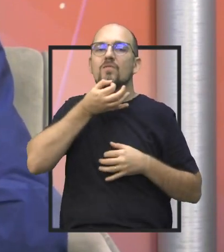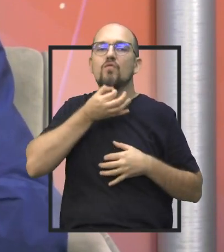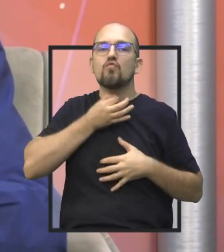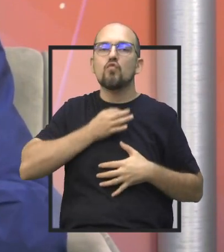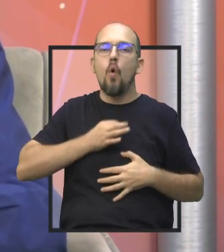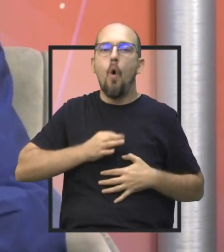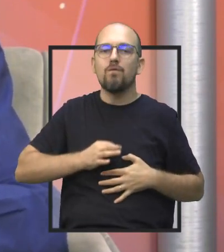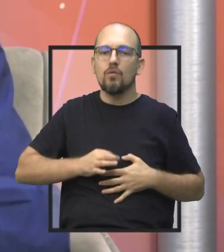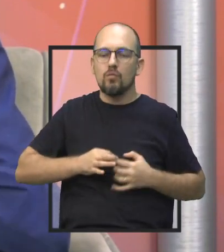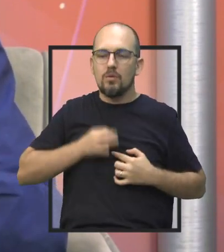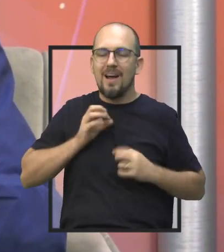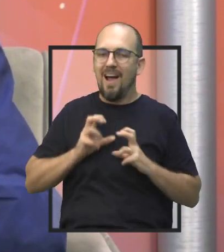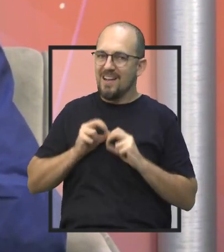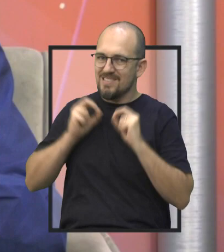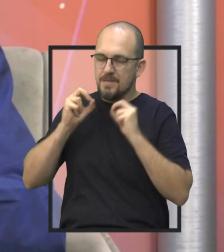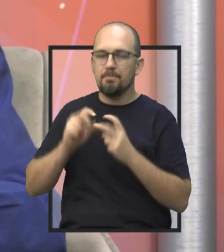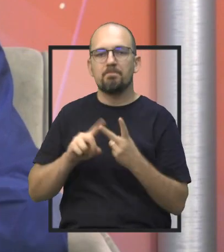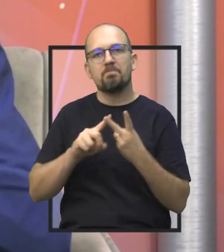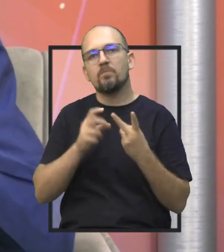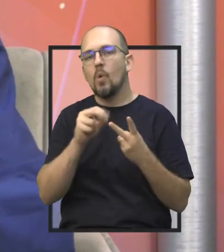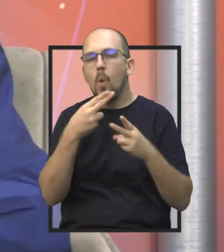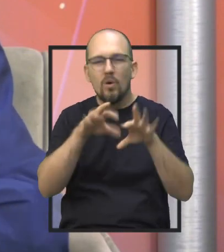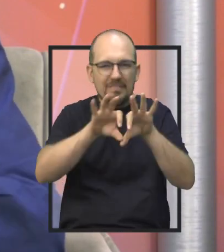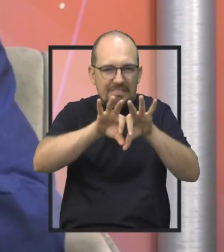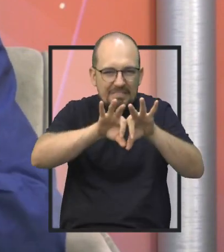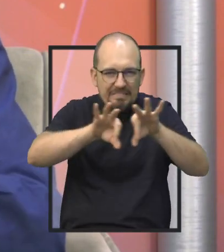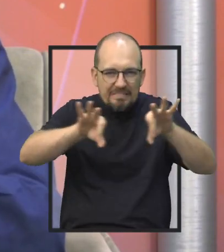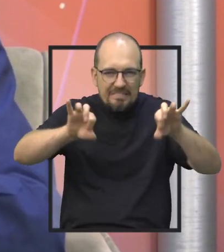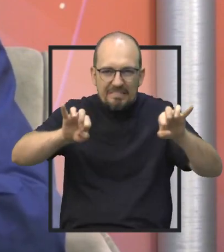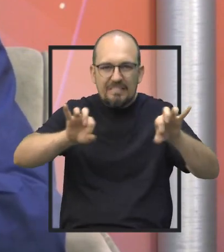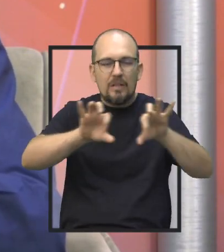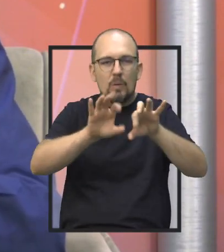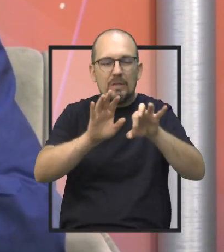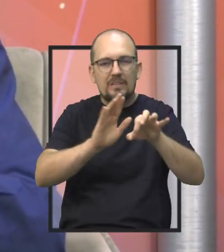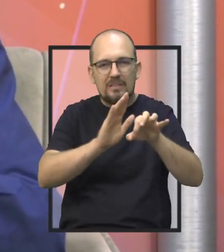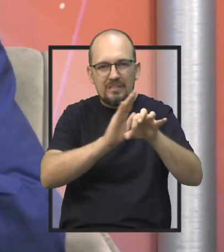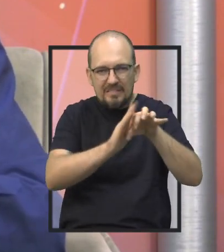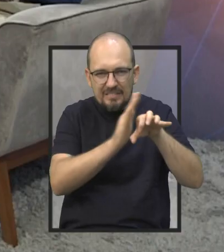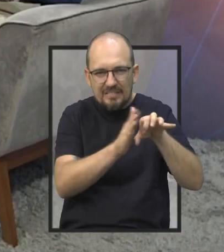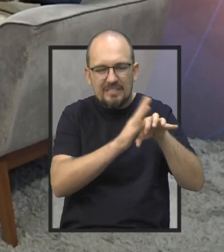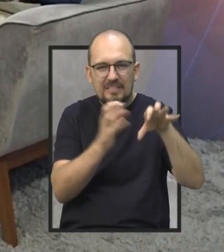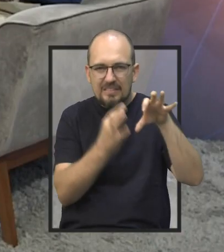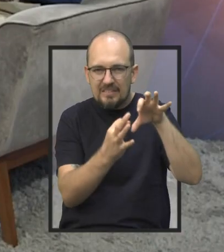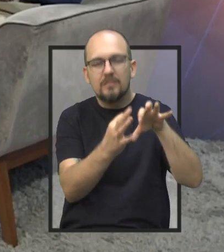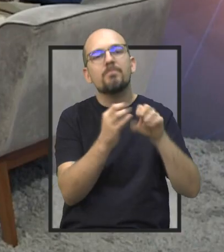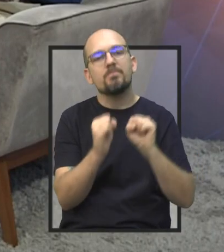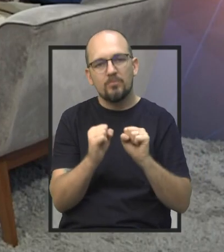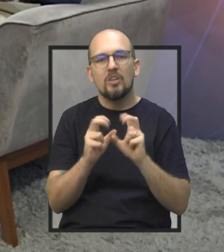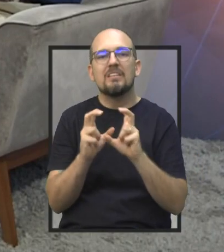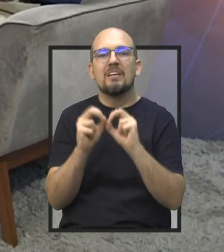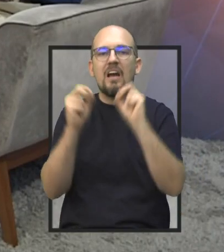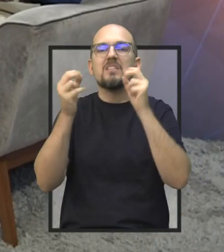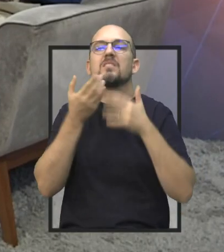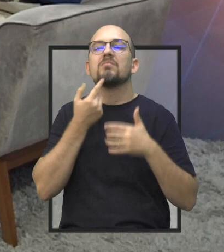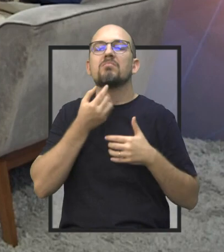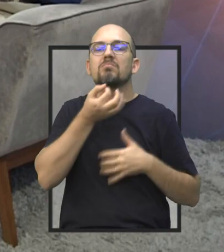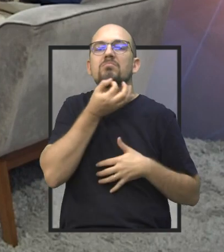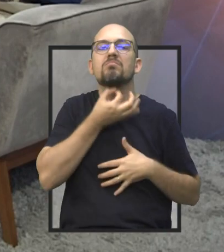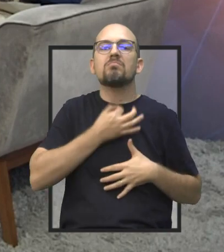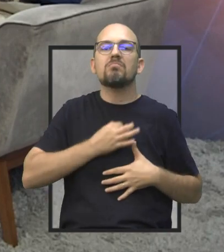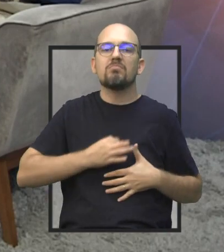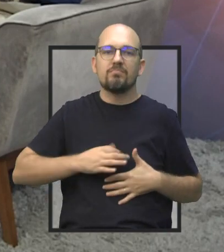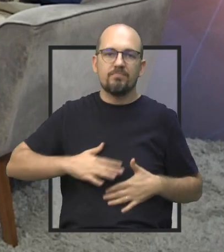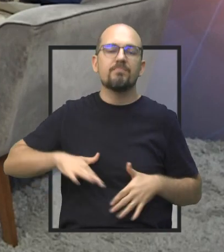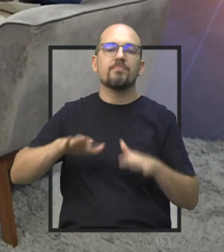Consumo de embutidos ultraprocessados também aumenta o risco de câncer na região. Certo. E agora, para a